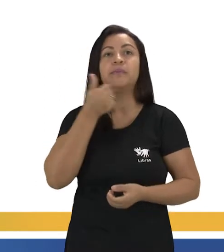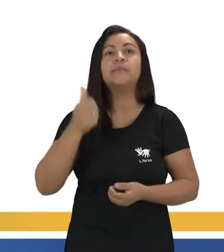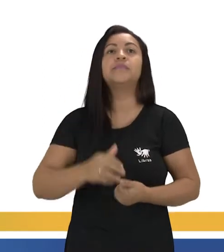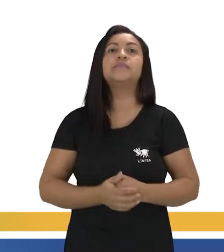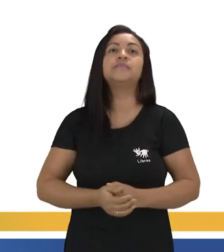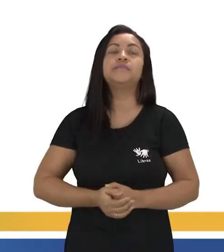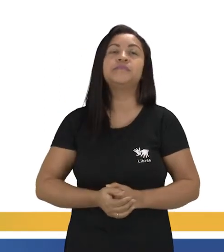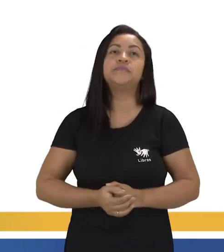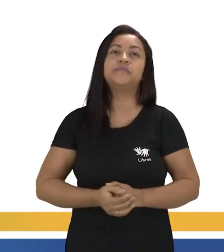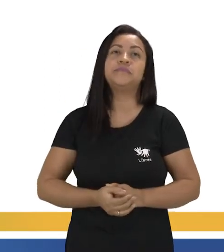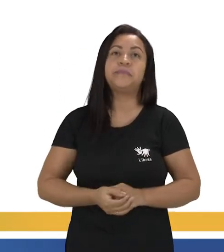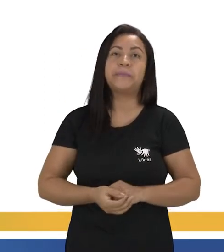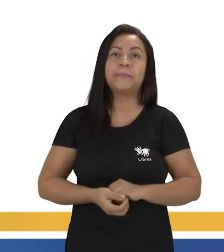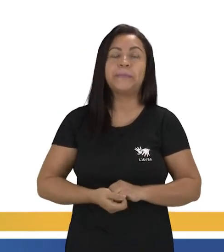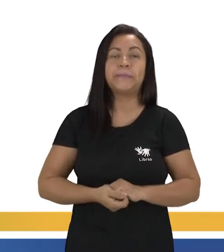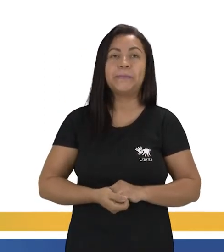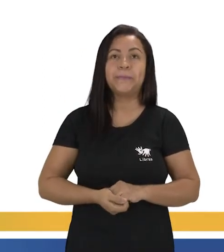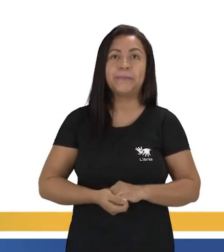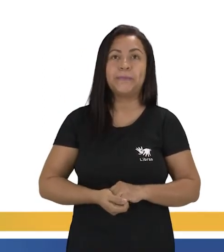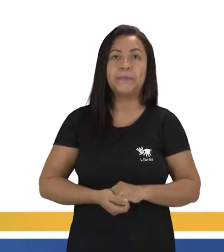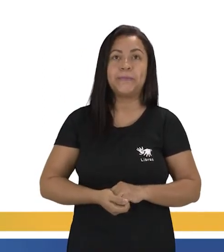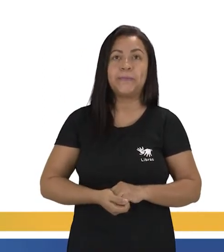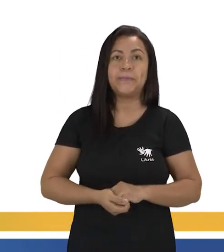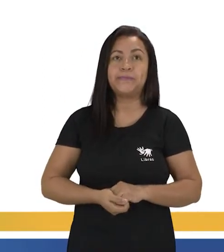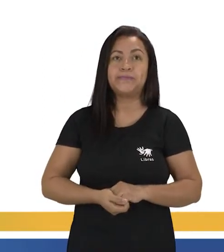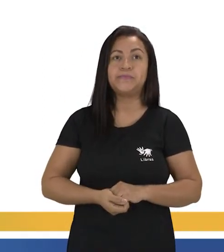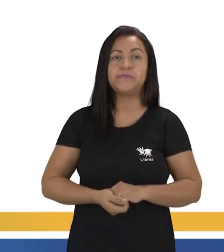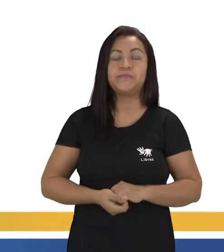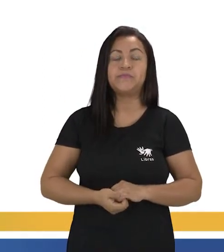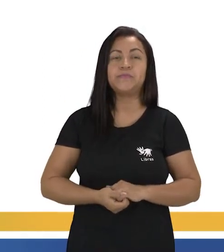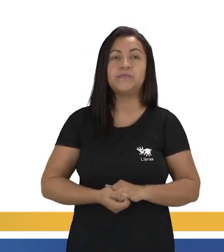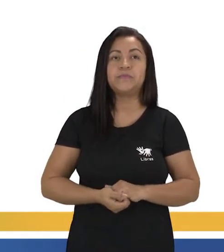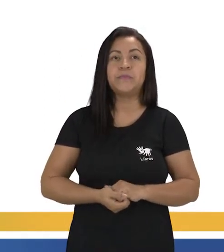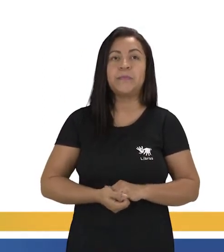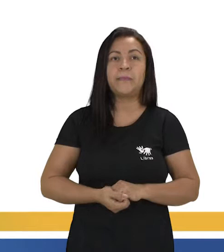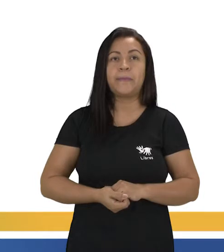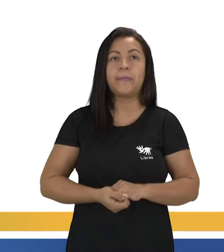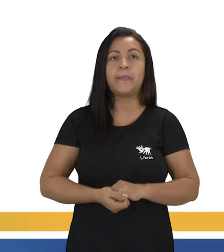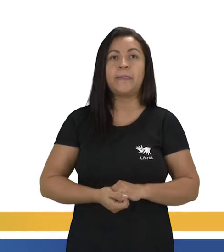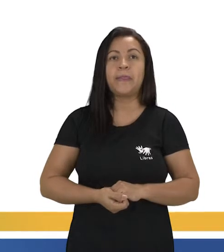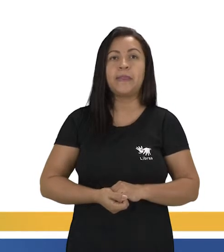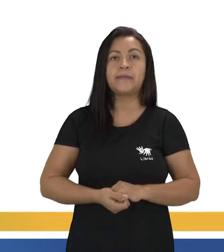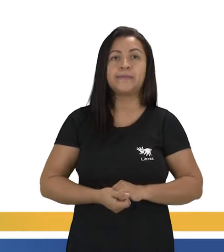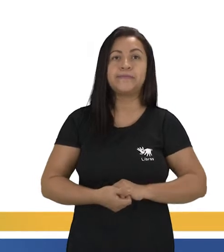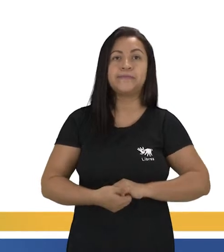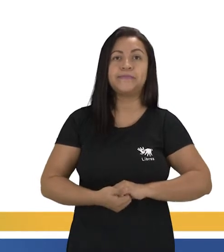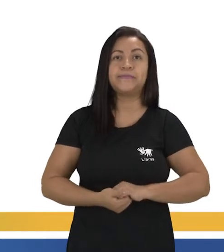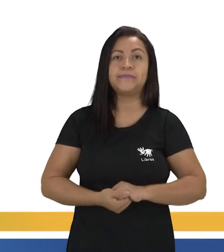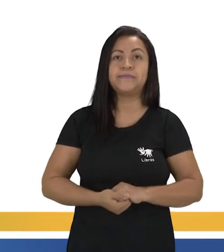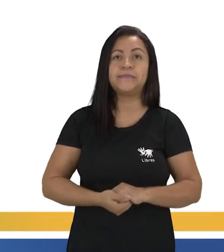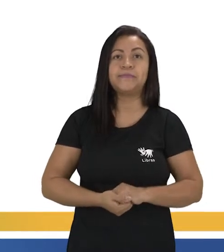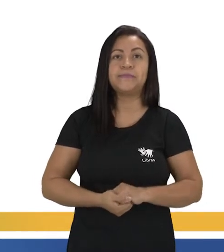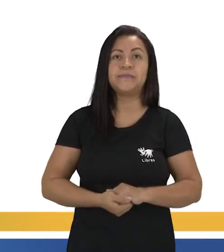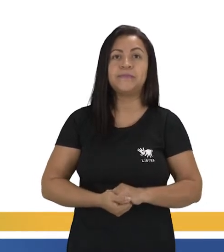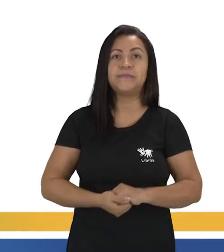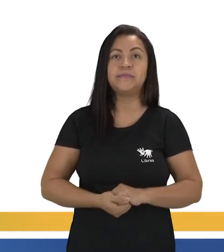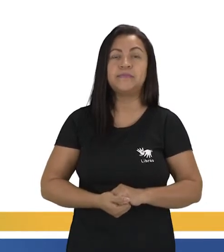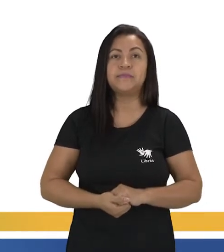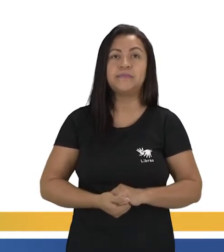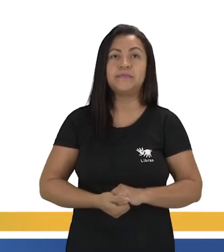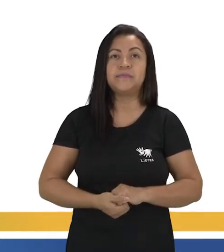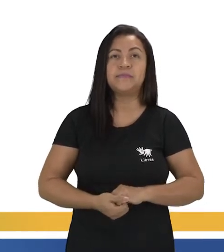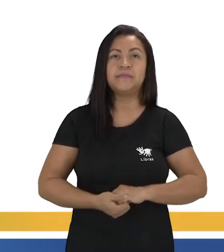The bookstore had already closed when I arrived there. The bookstore had